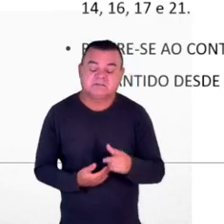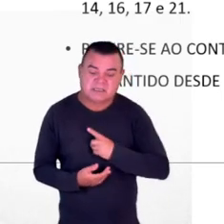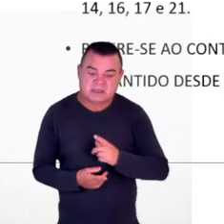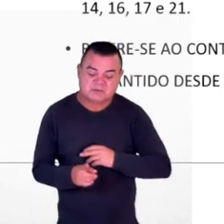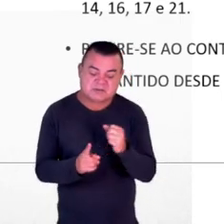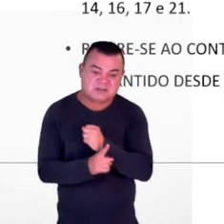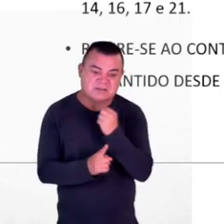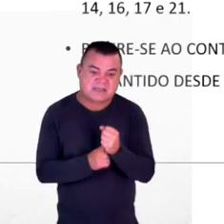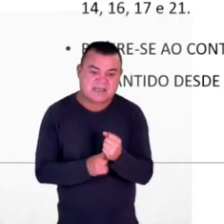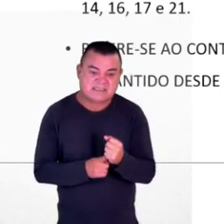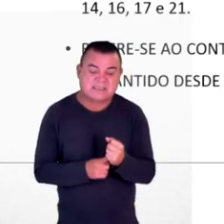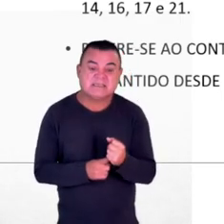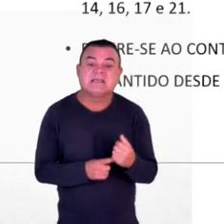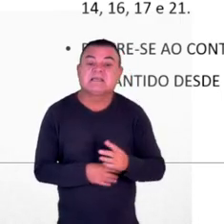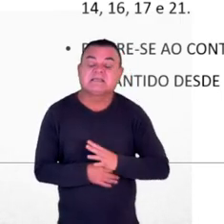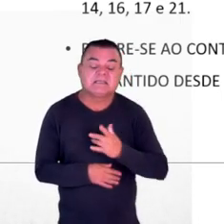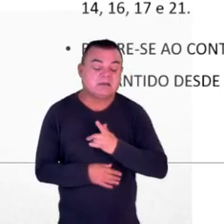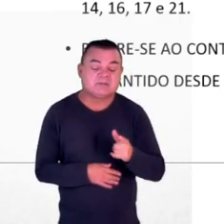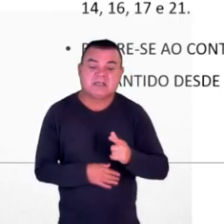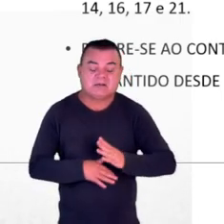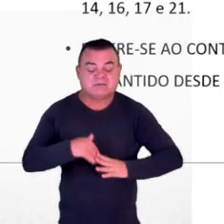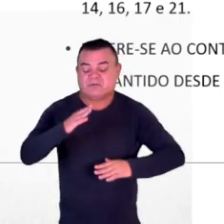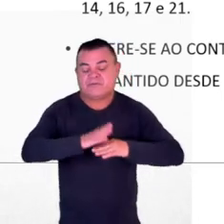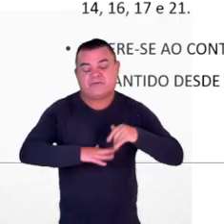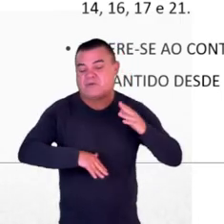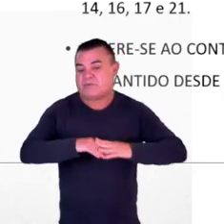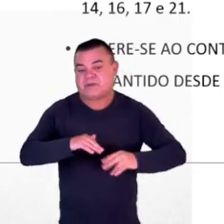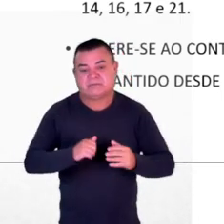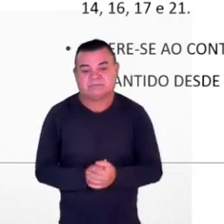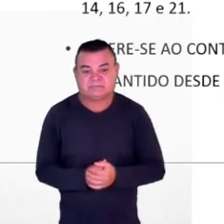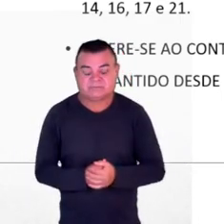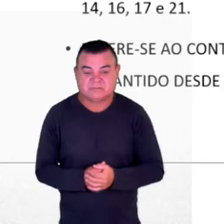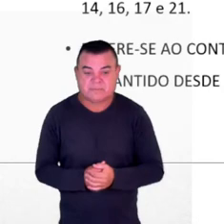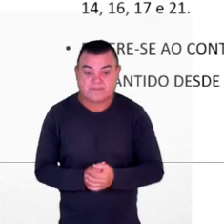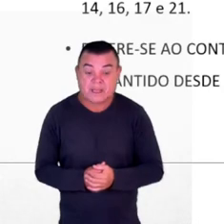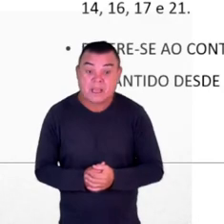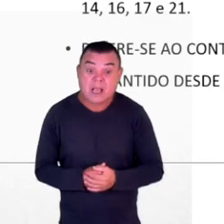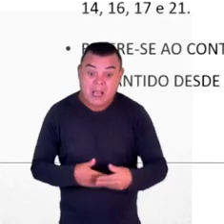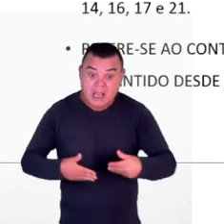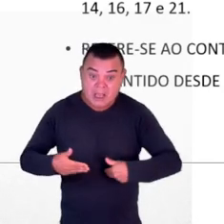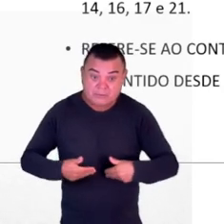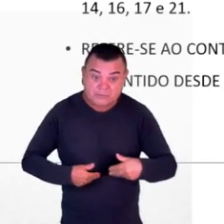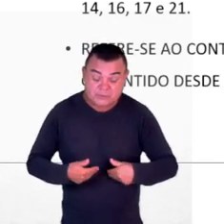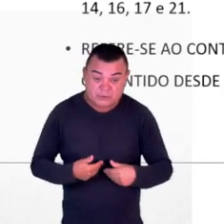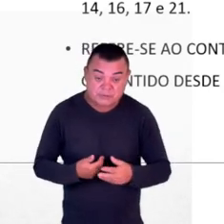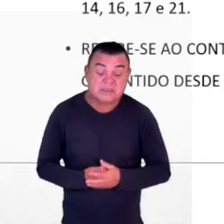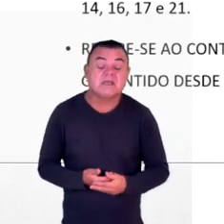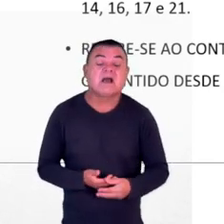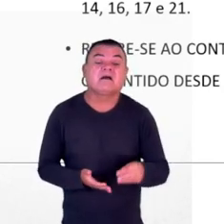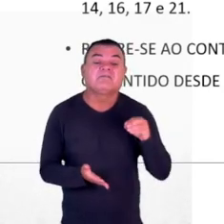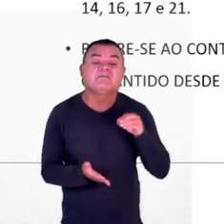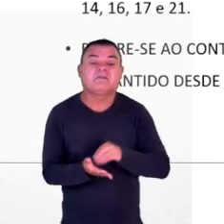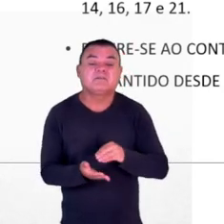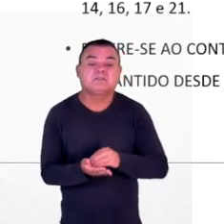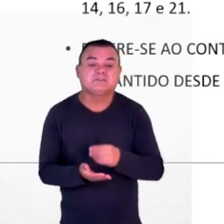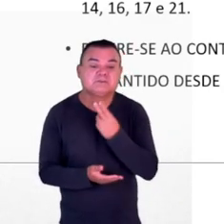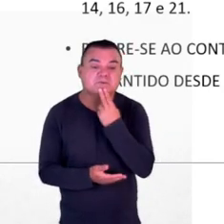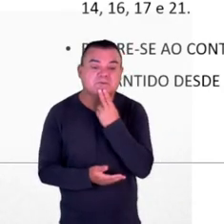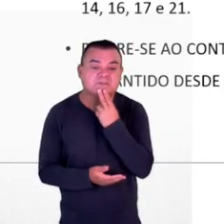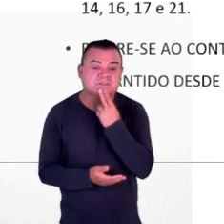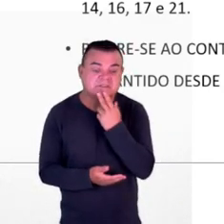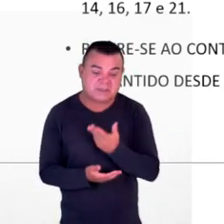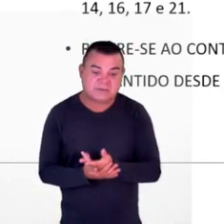moeda a fome e a desnutrição atingem frontalmente as capacidades humanas e o ser humano